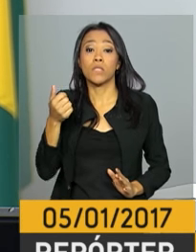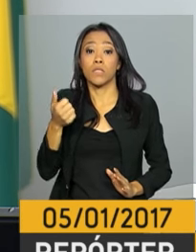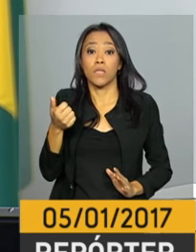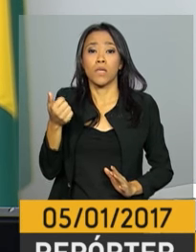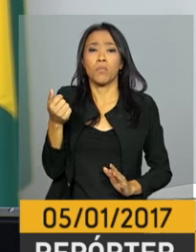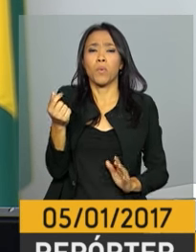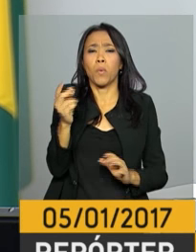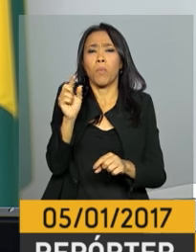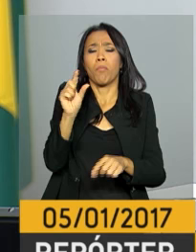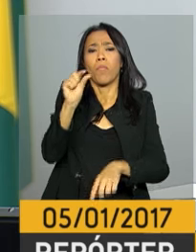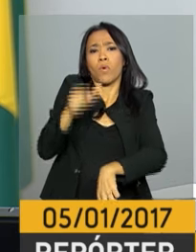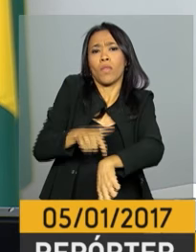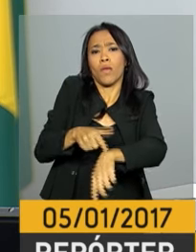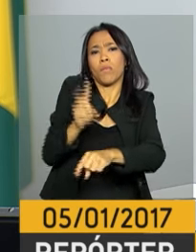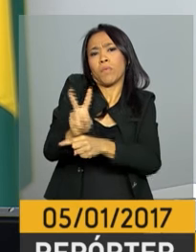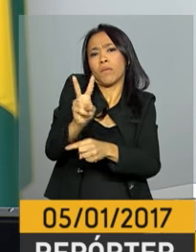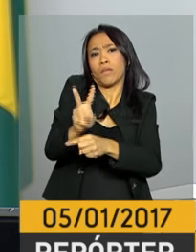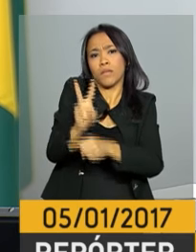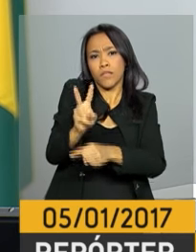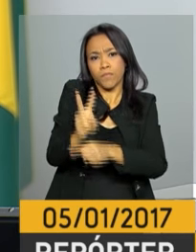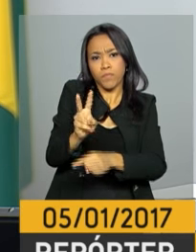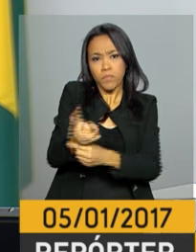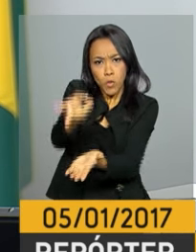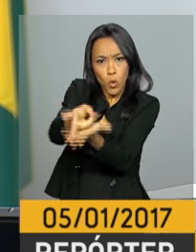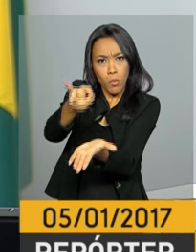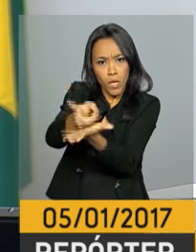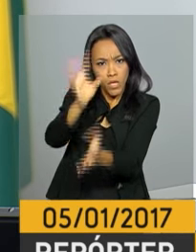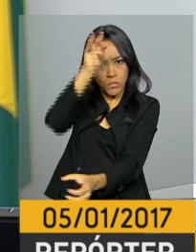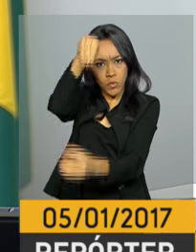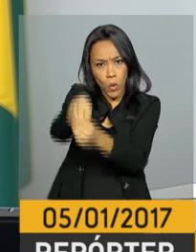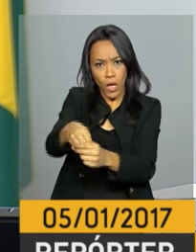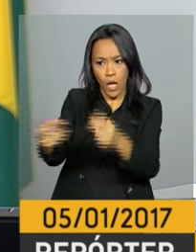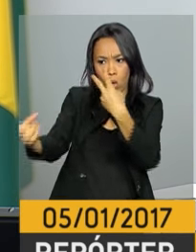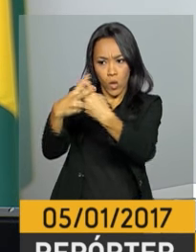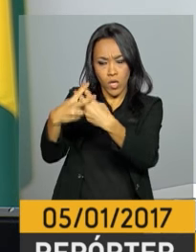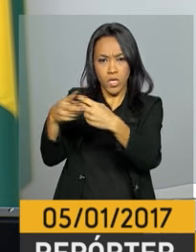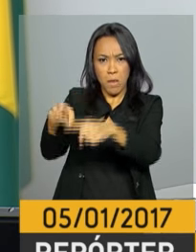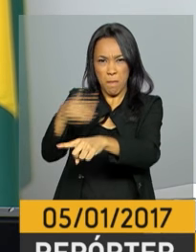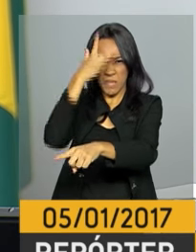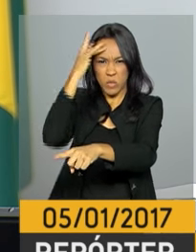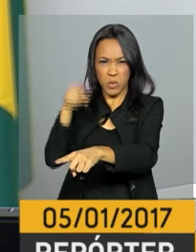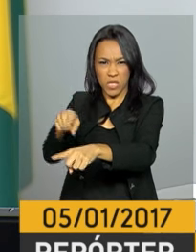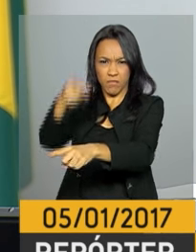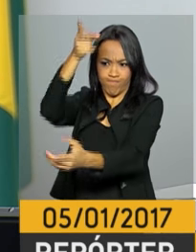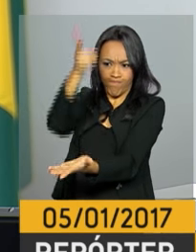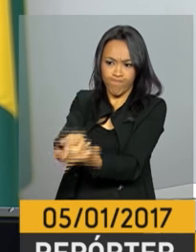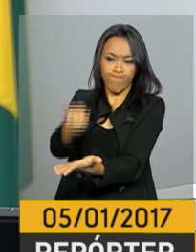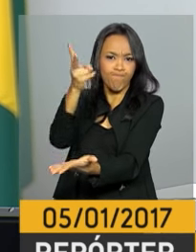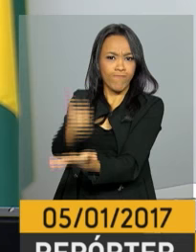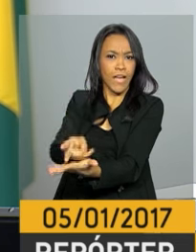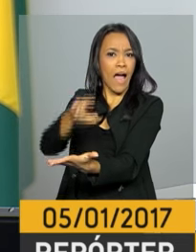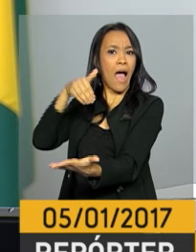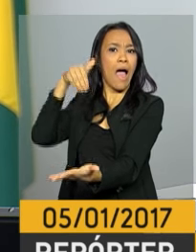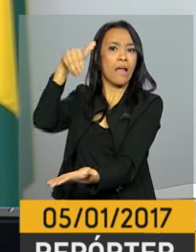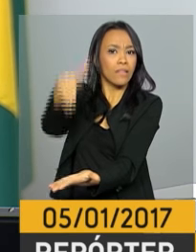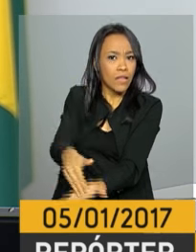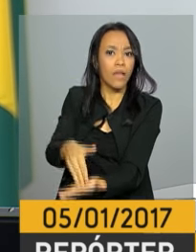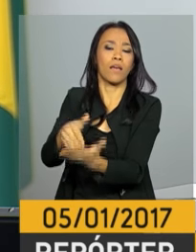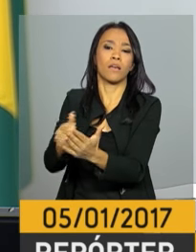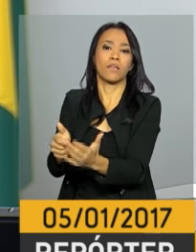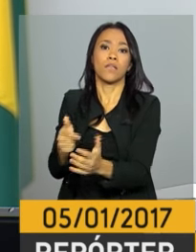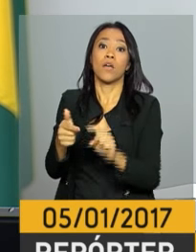provisórios talvez não devesse ficar no mesmo estabelecimento daqueles presos definitivos segundo lugar aqueles